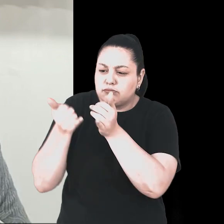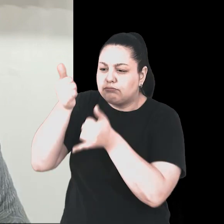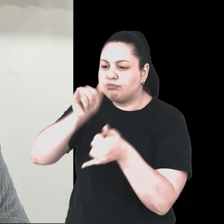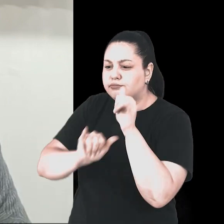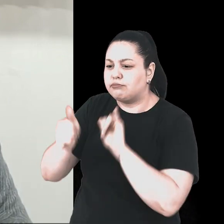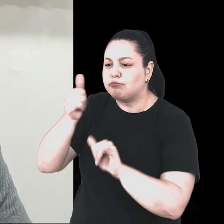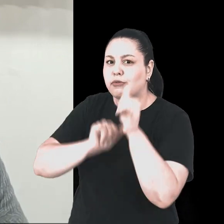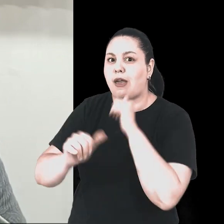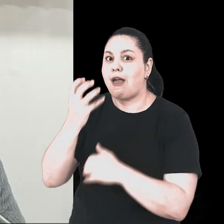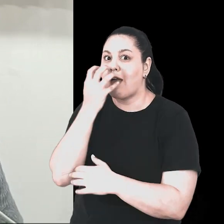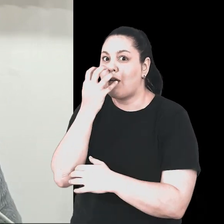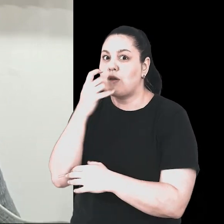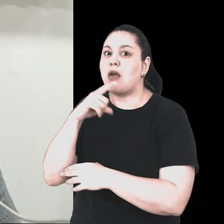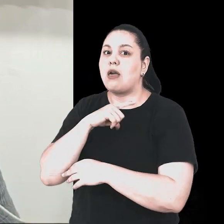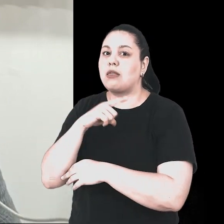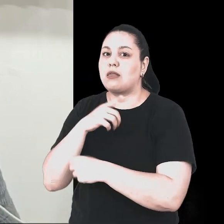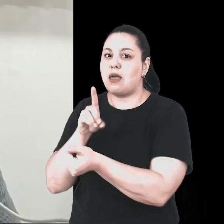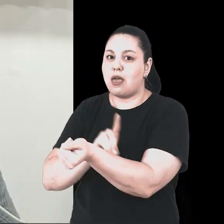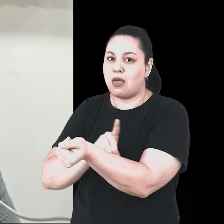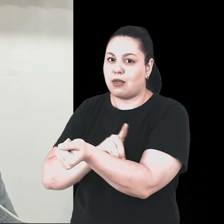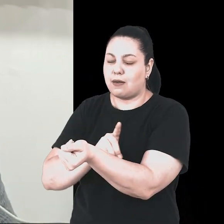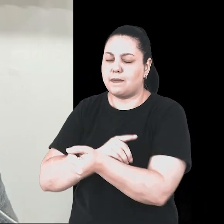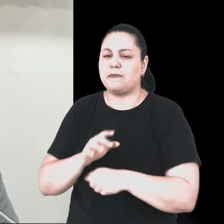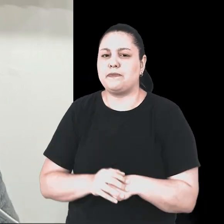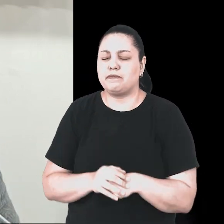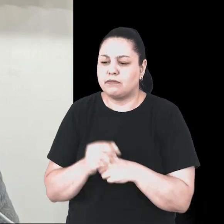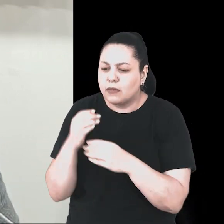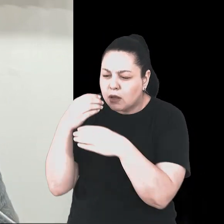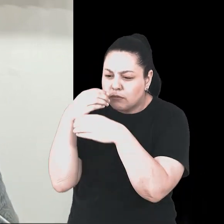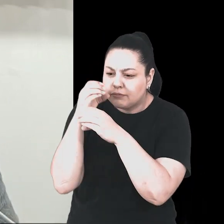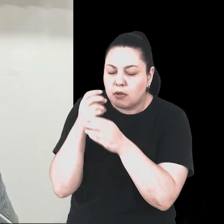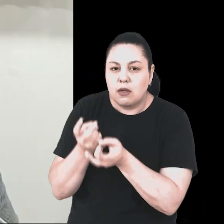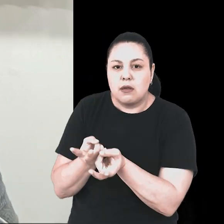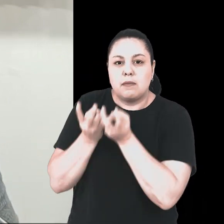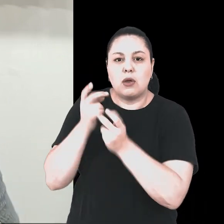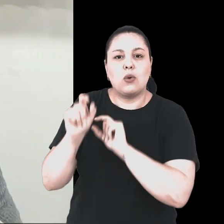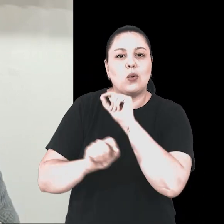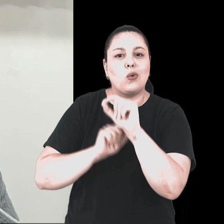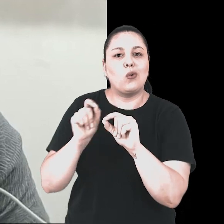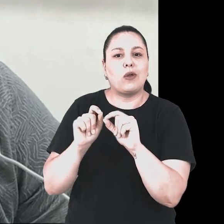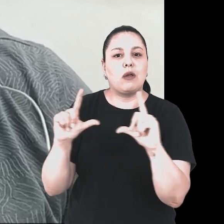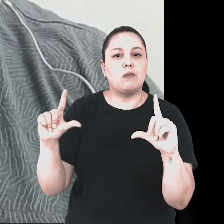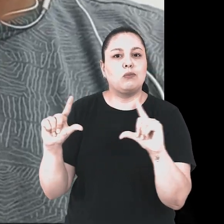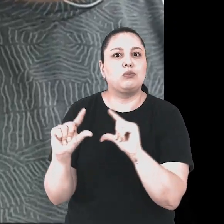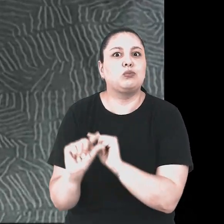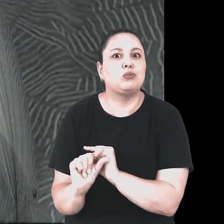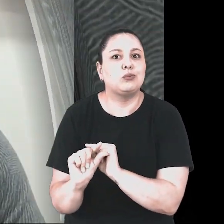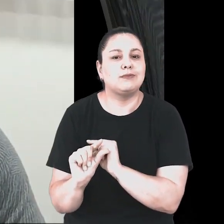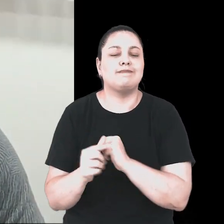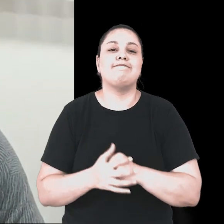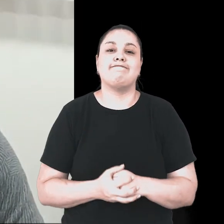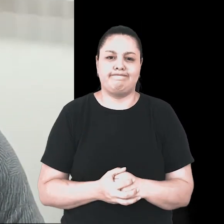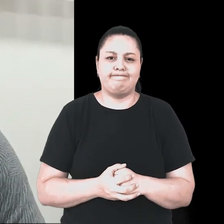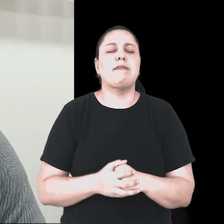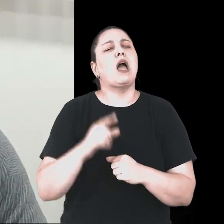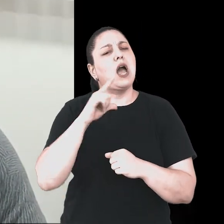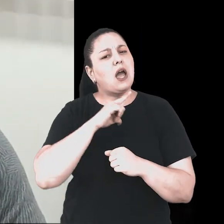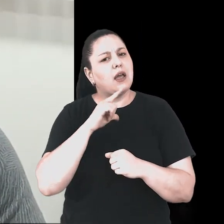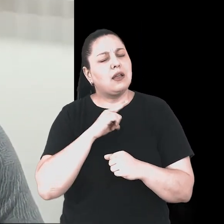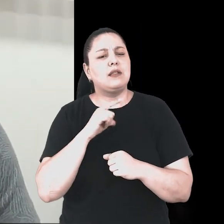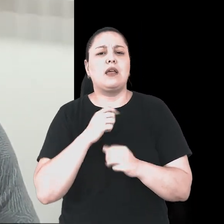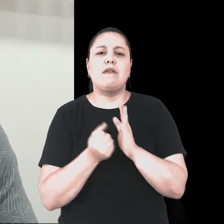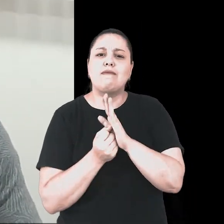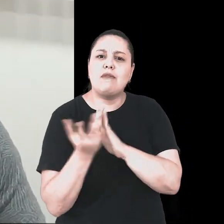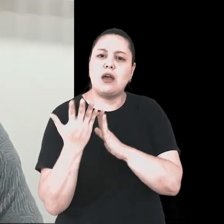diabéticos nos laboratórios da Universidade de Toronto. O que eles observaram foi uma redução na glicemia. Após uma série